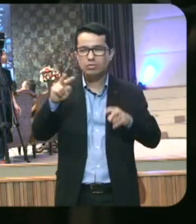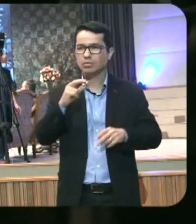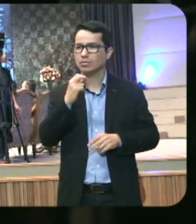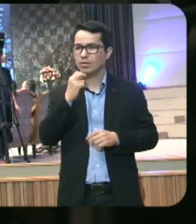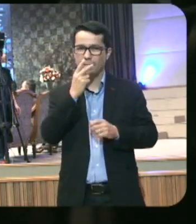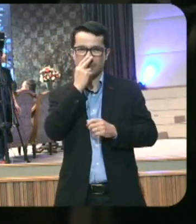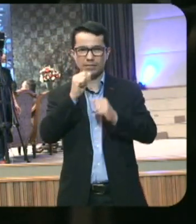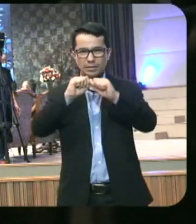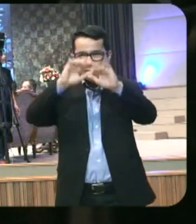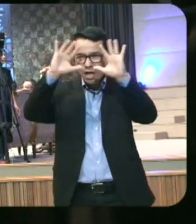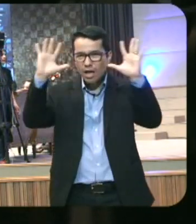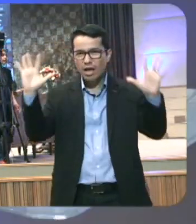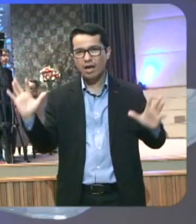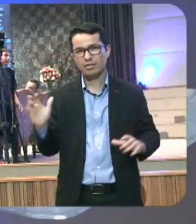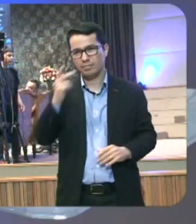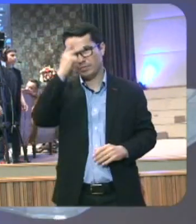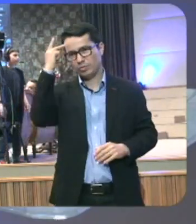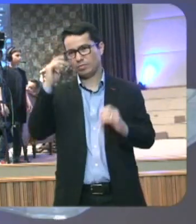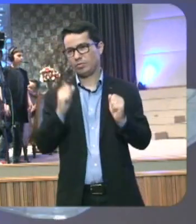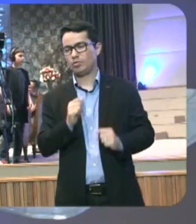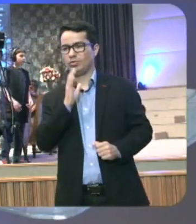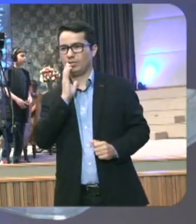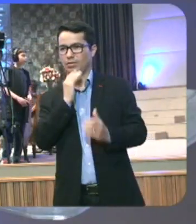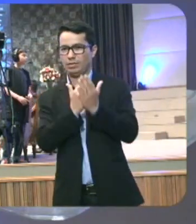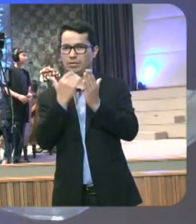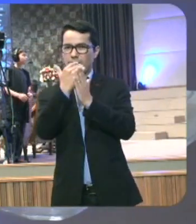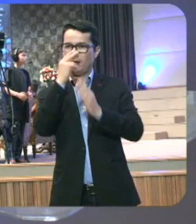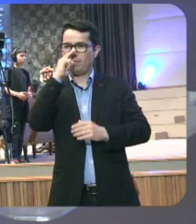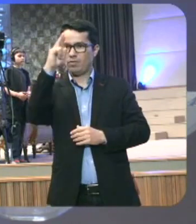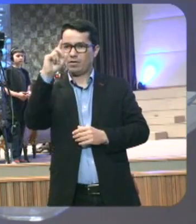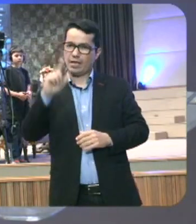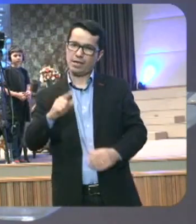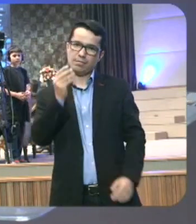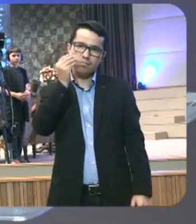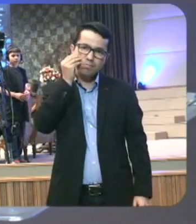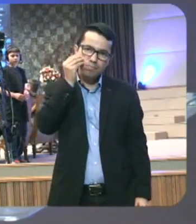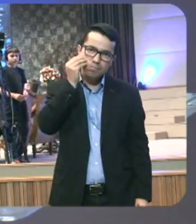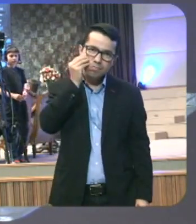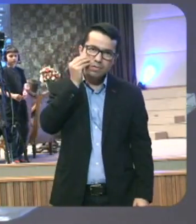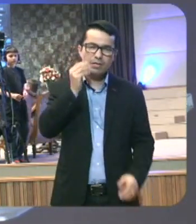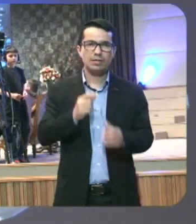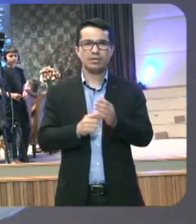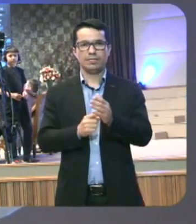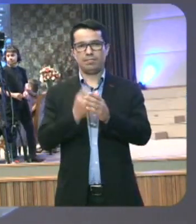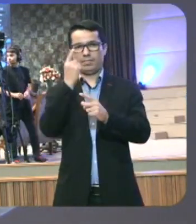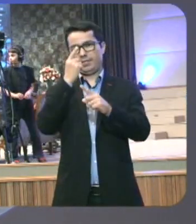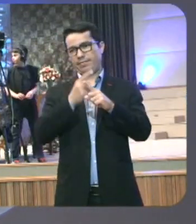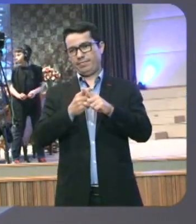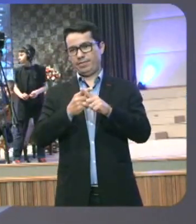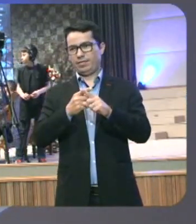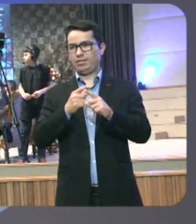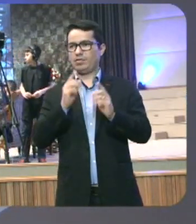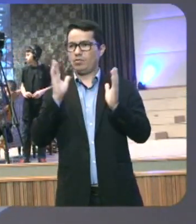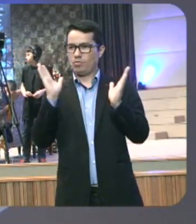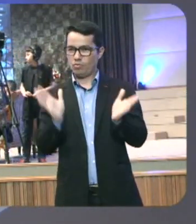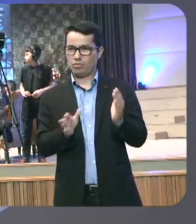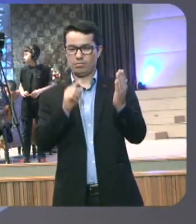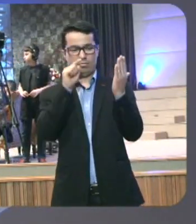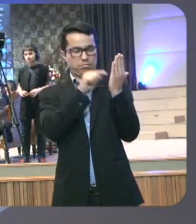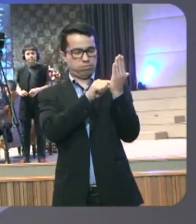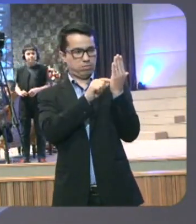detalhes do que está sendo descrito ali. Isso está em teste hoje, é a primeira vez que a gente está ligando, não